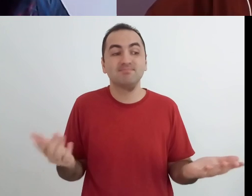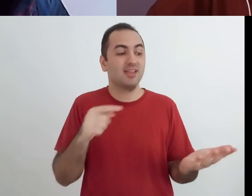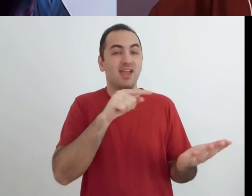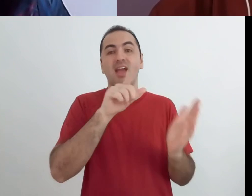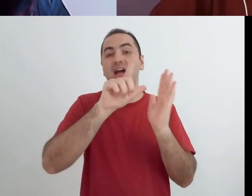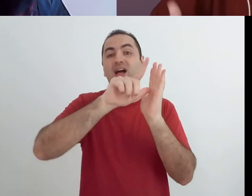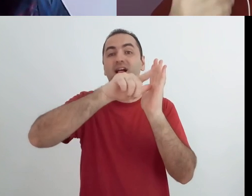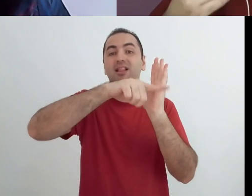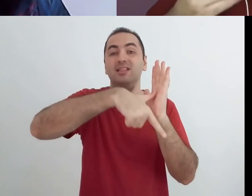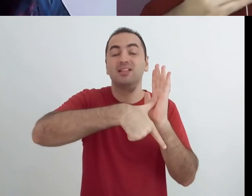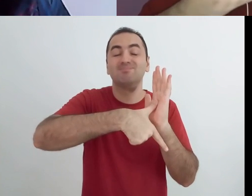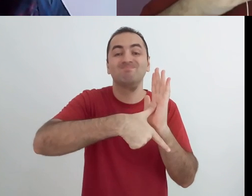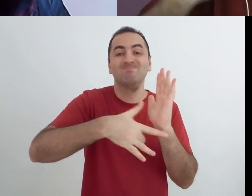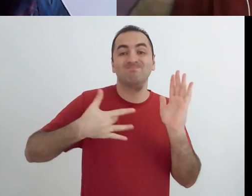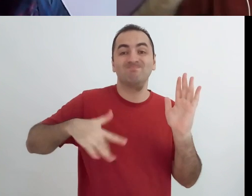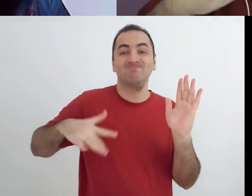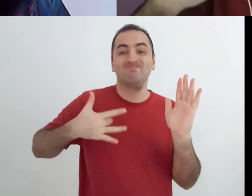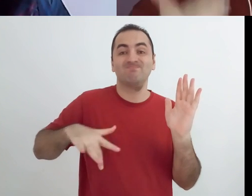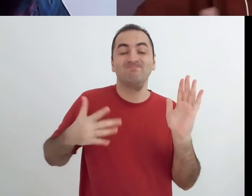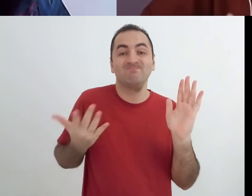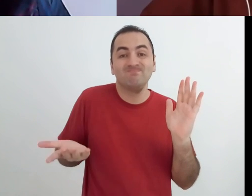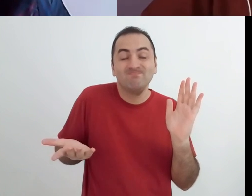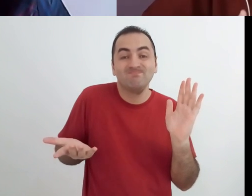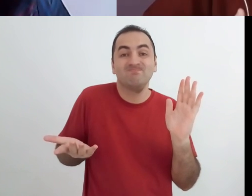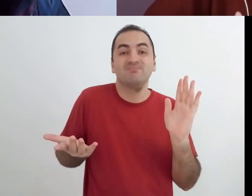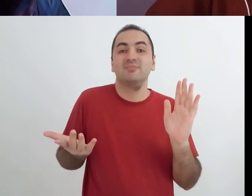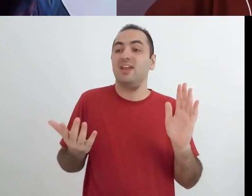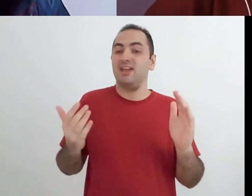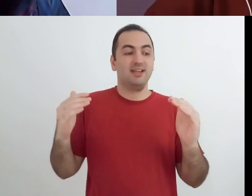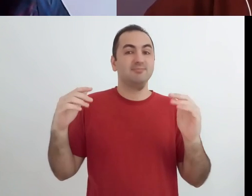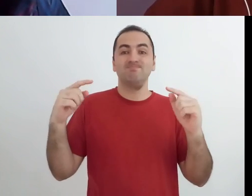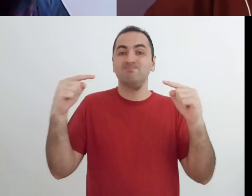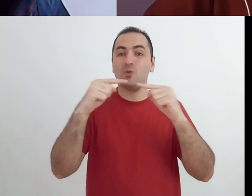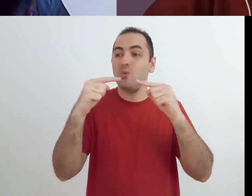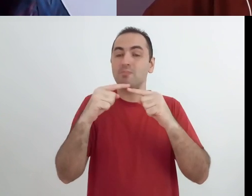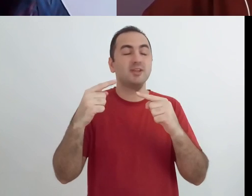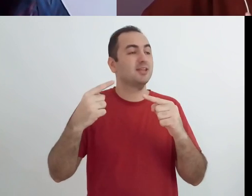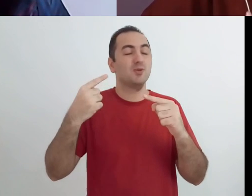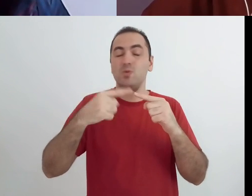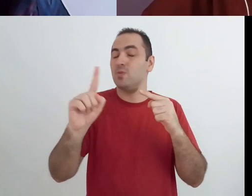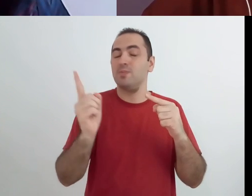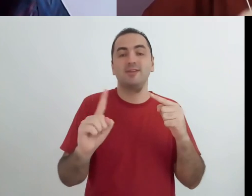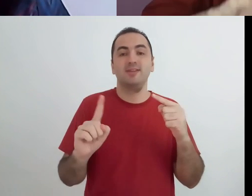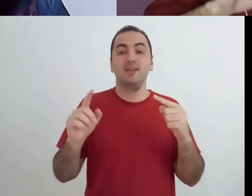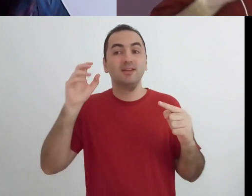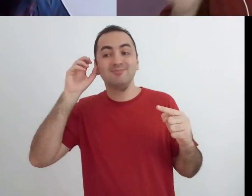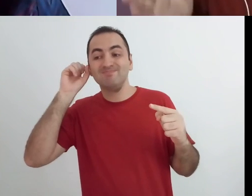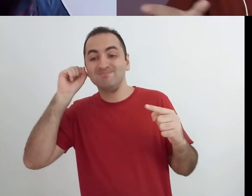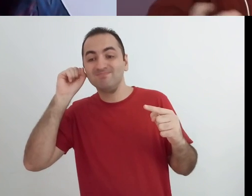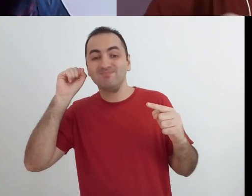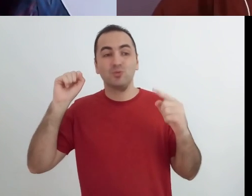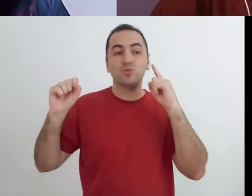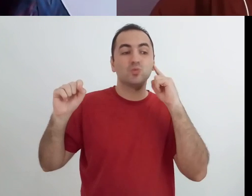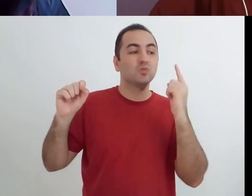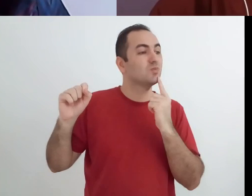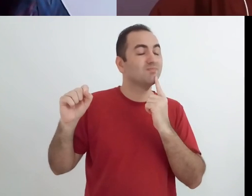né? Então, ela vai ter uma diferença aí de 10 anos em relação a uma pessoa ouvinte normal, né? E, por outro